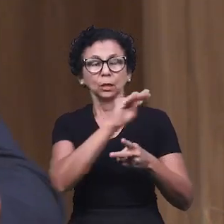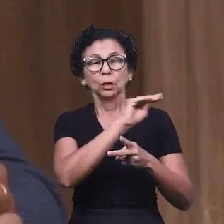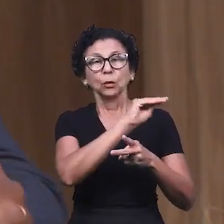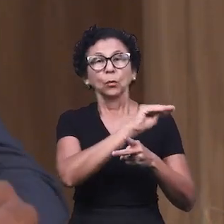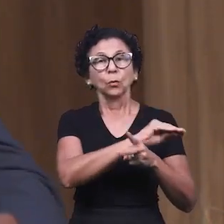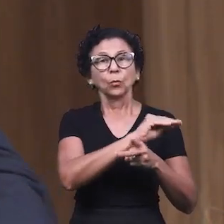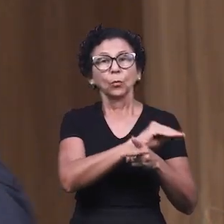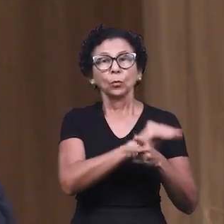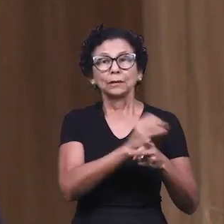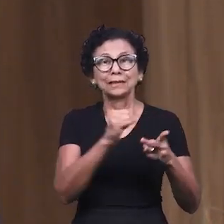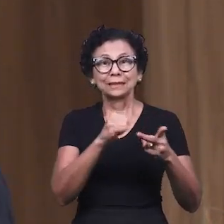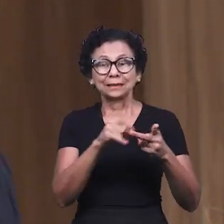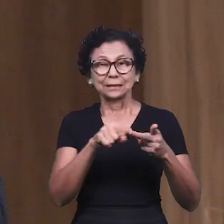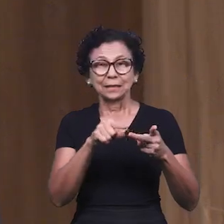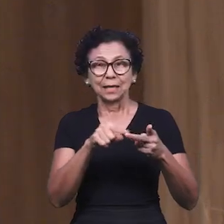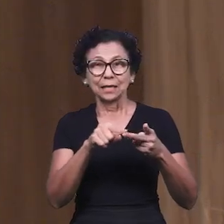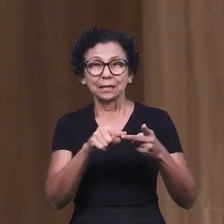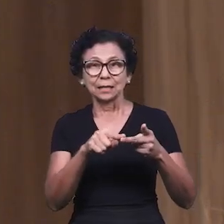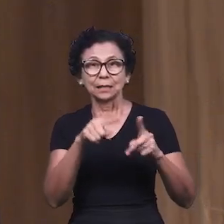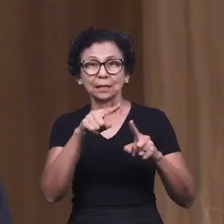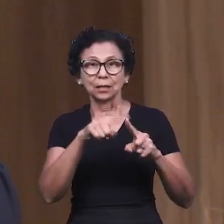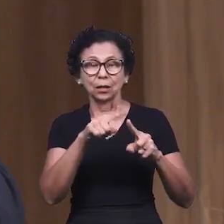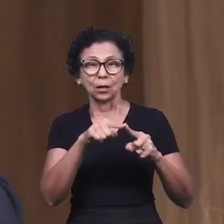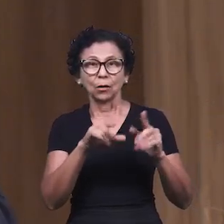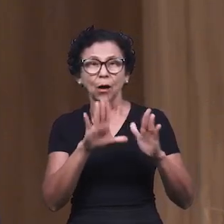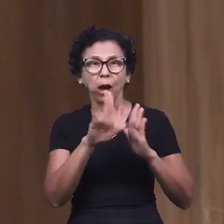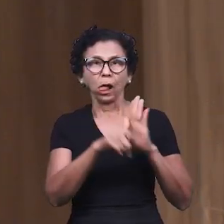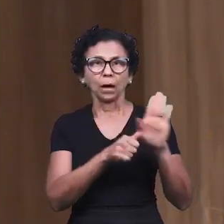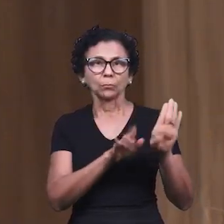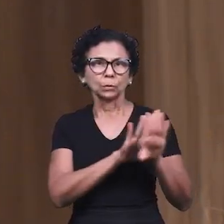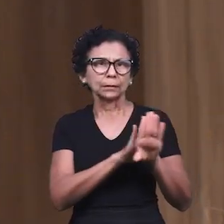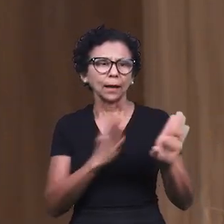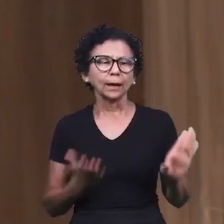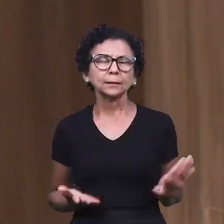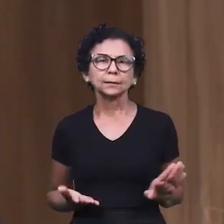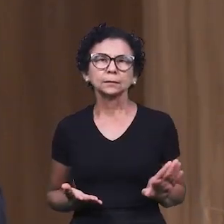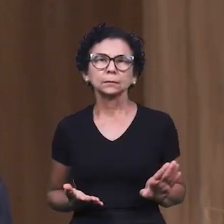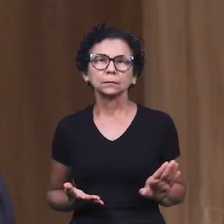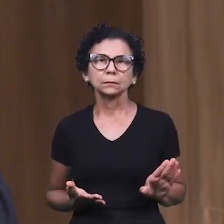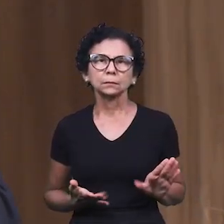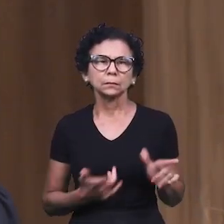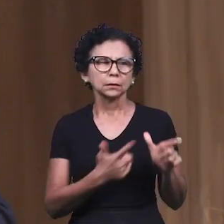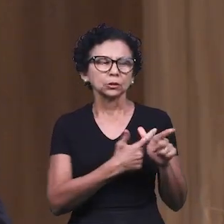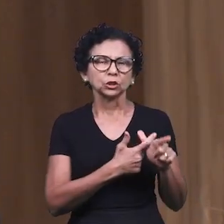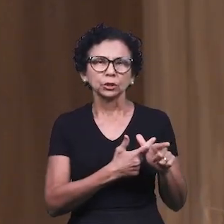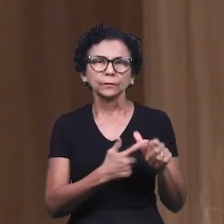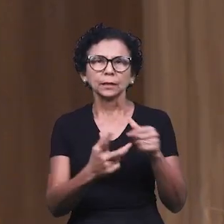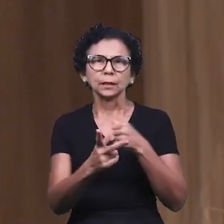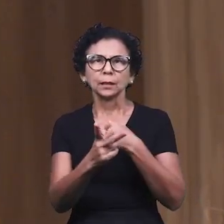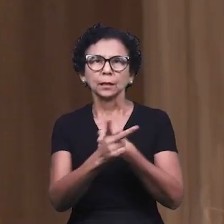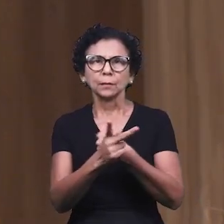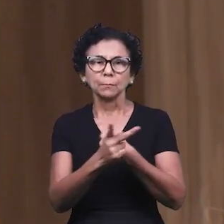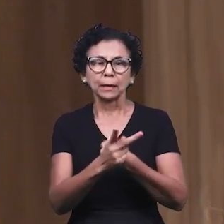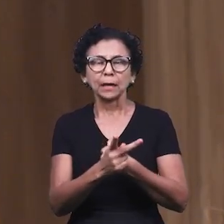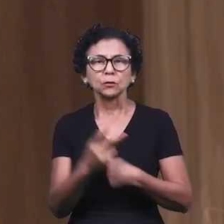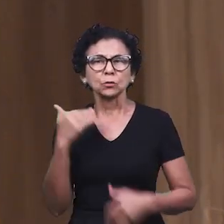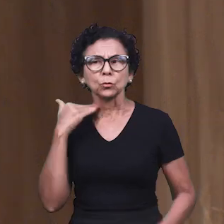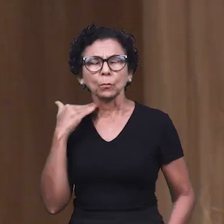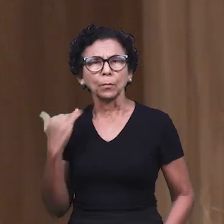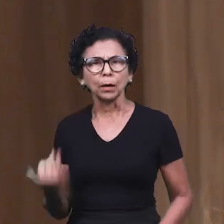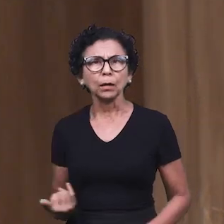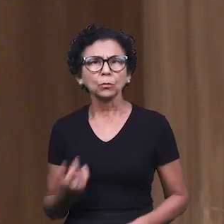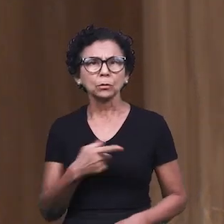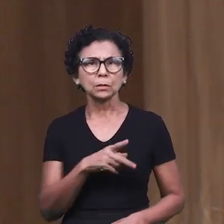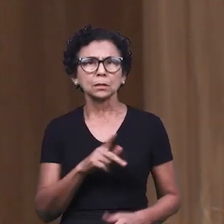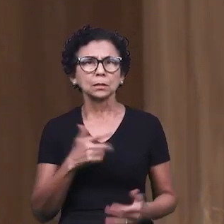prejudica a sua subsistência, igual já foi dito, com relação à moradia, com relação à sua saúde, com relação à sua